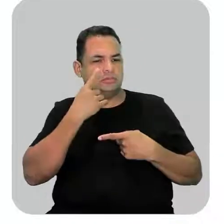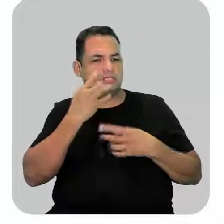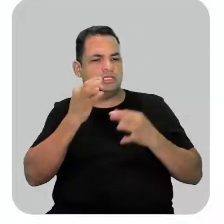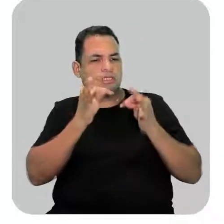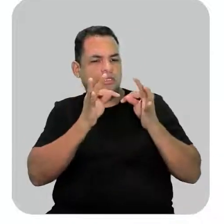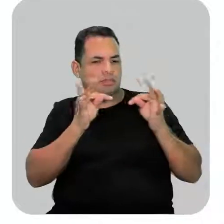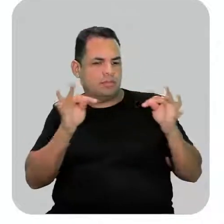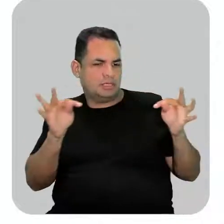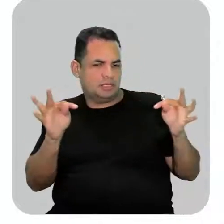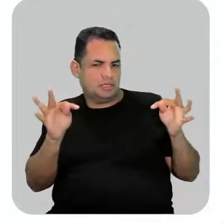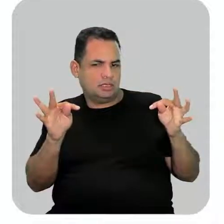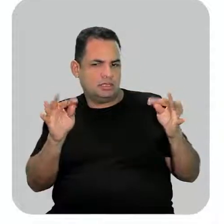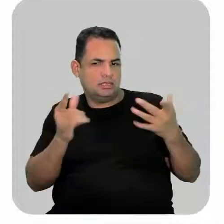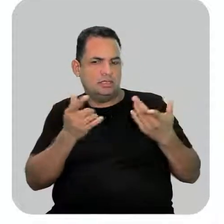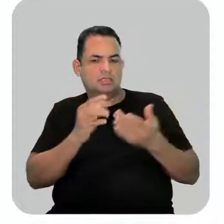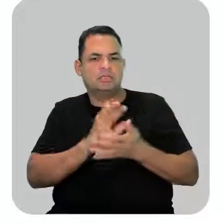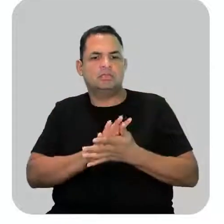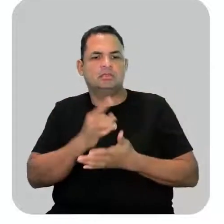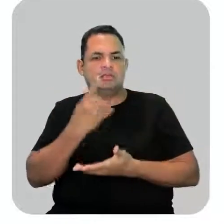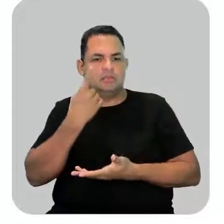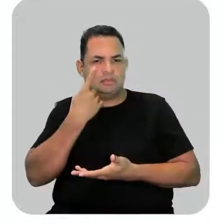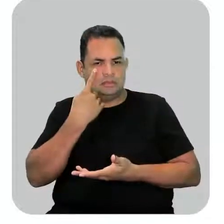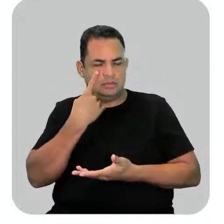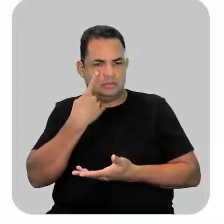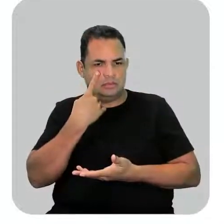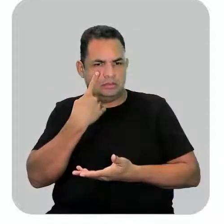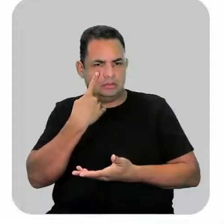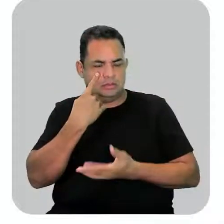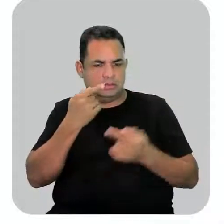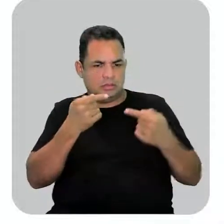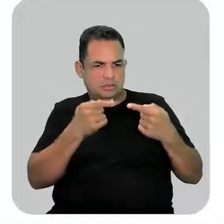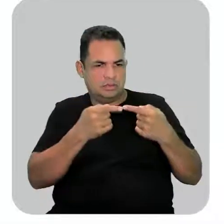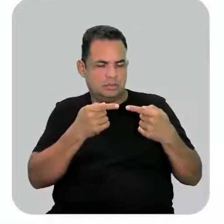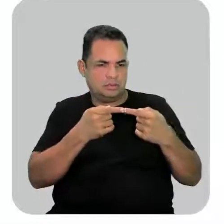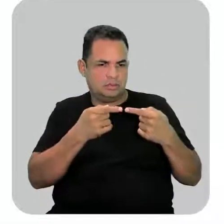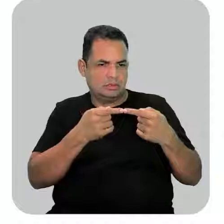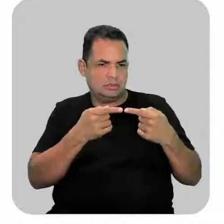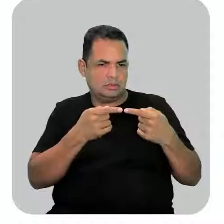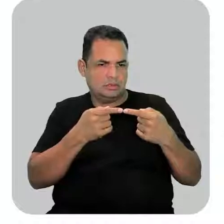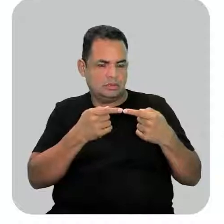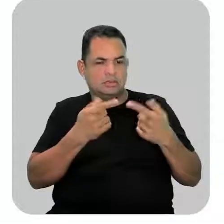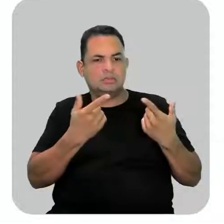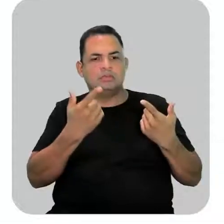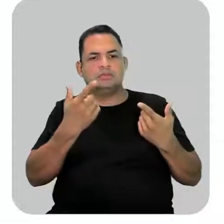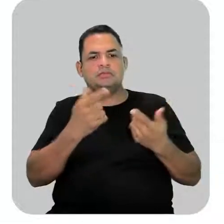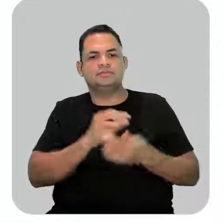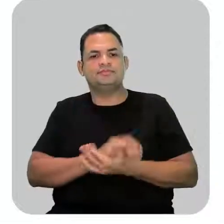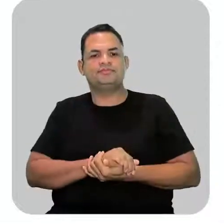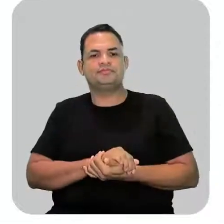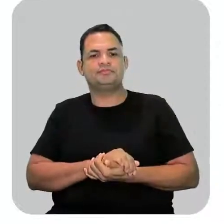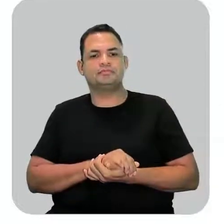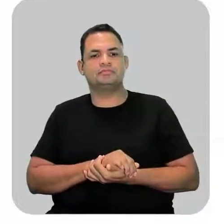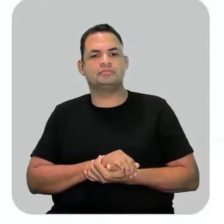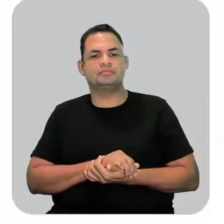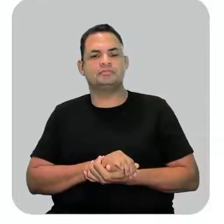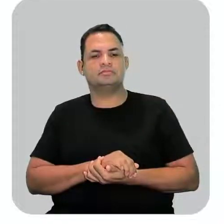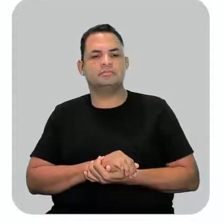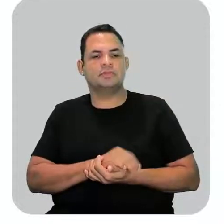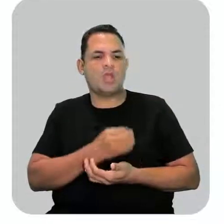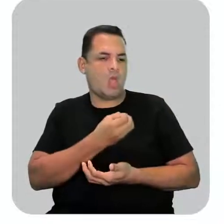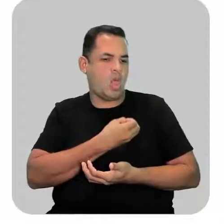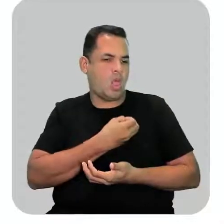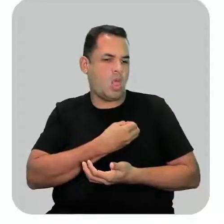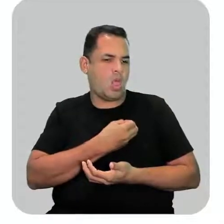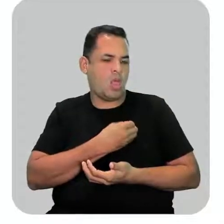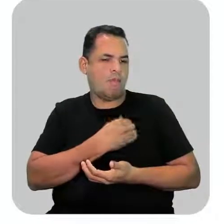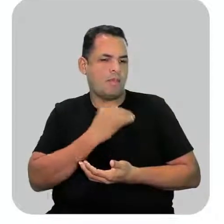prefixo, vejo a ligação que existe entre os carbonos, que nesse caso é simples, e numero